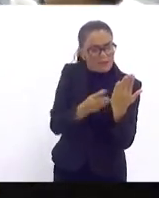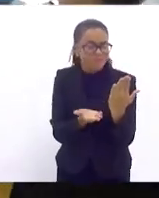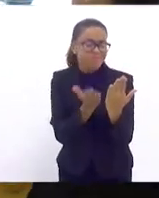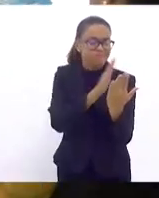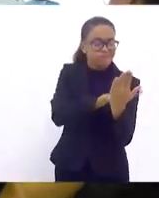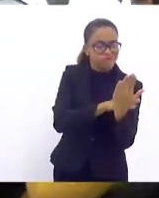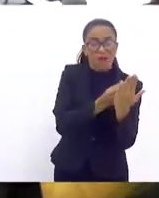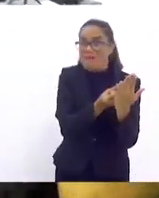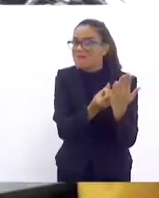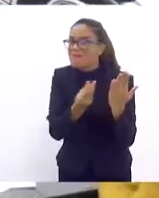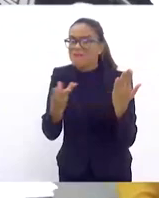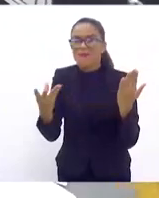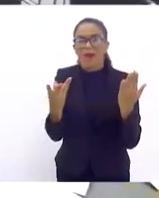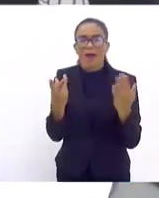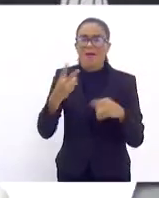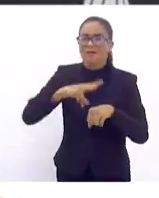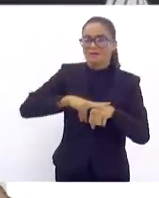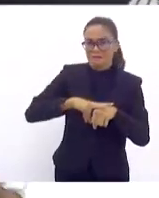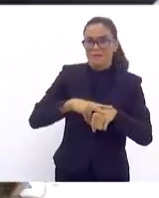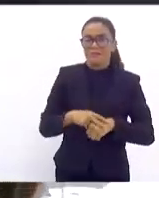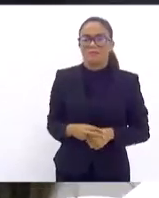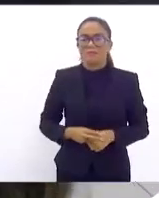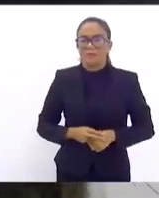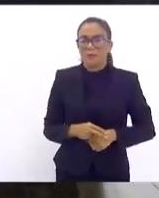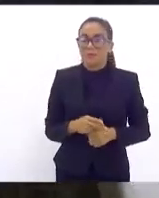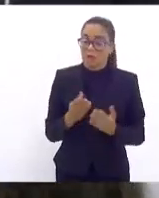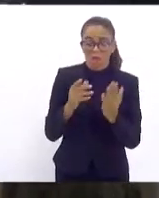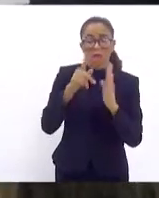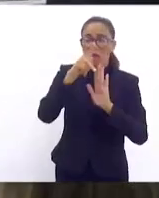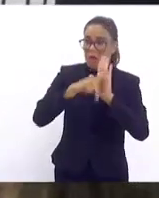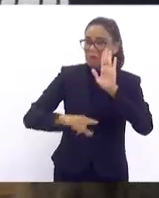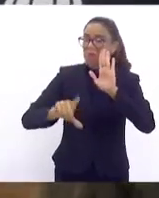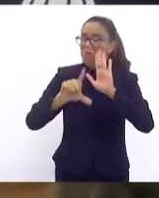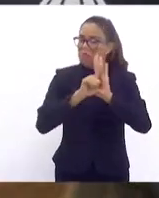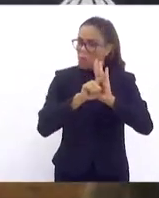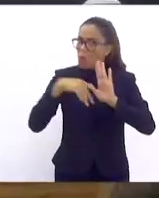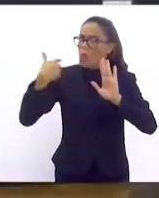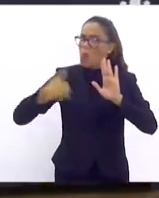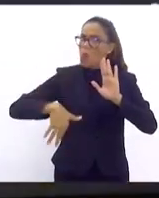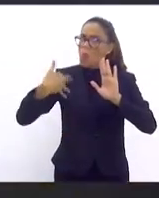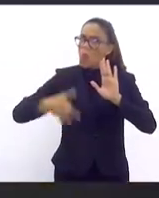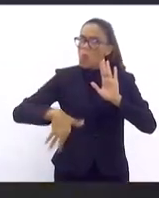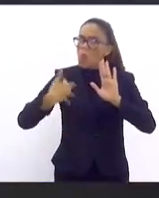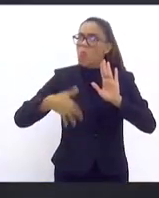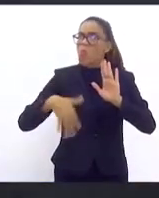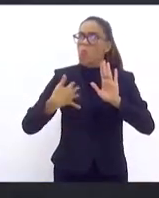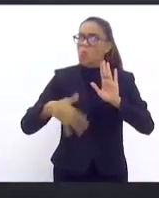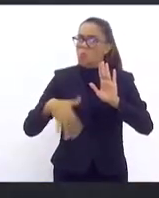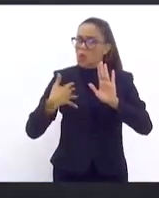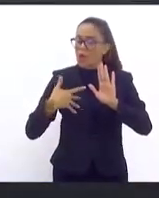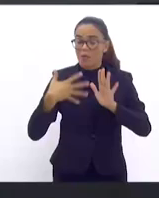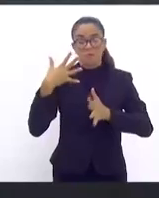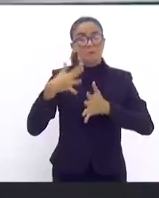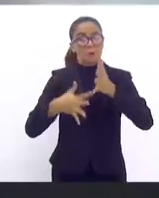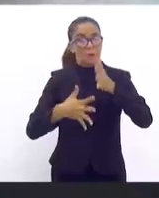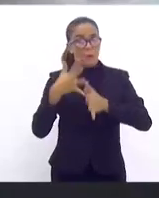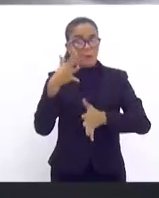por diversas vezes. É um projeto extremamente